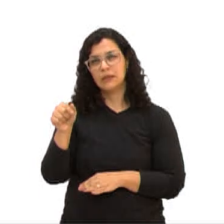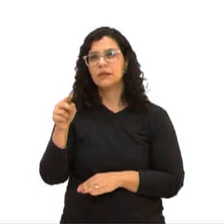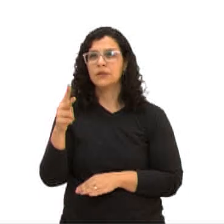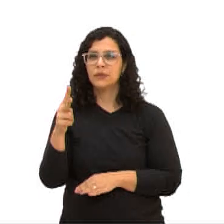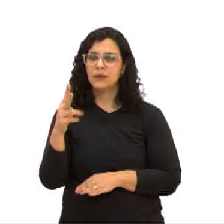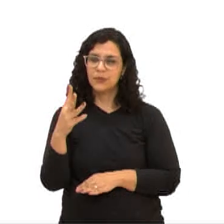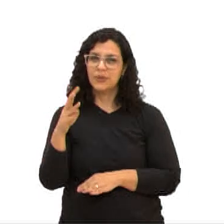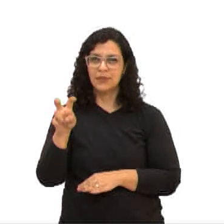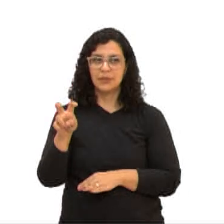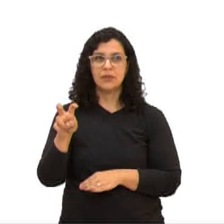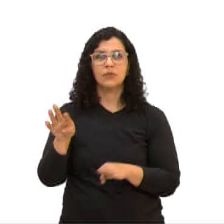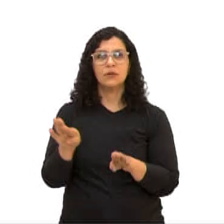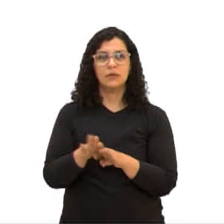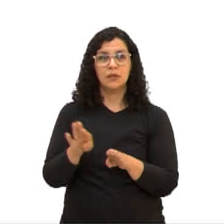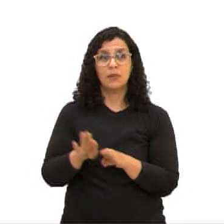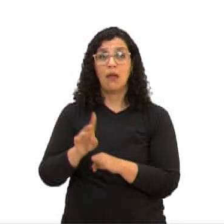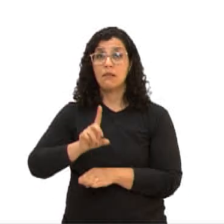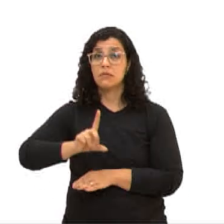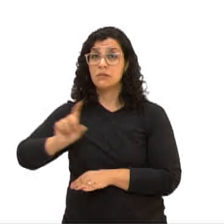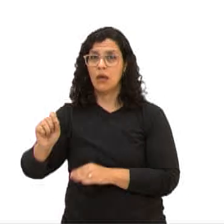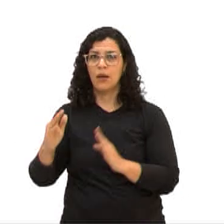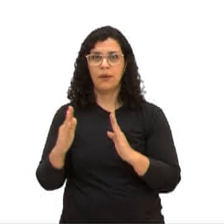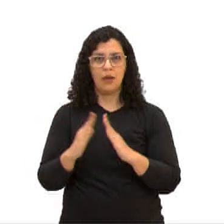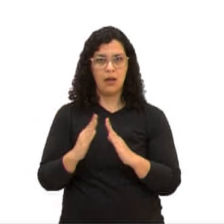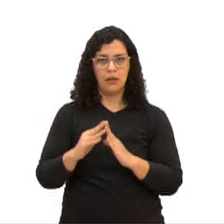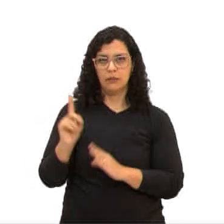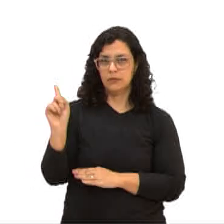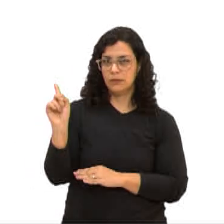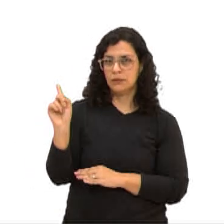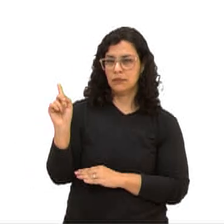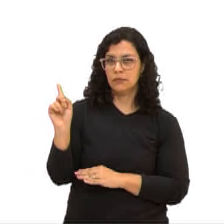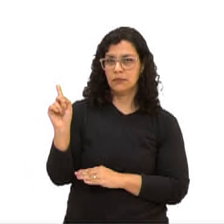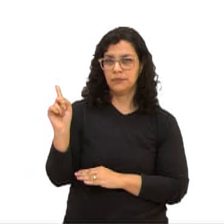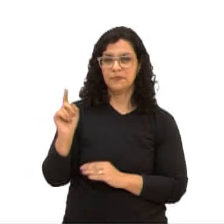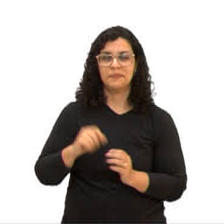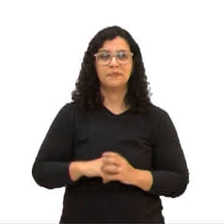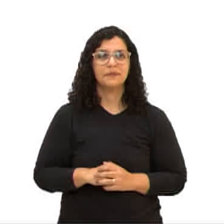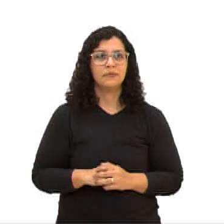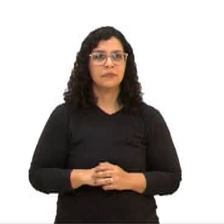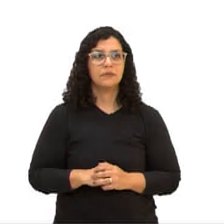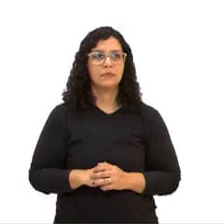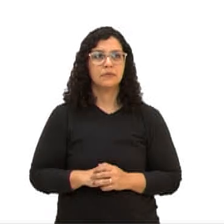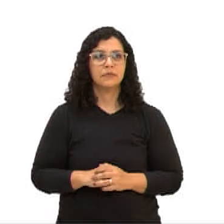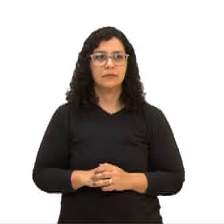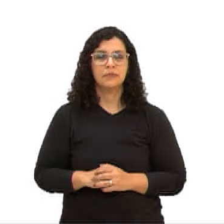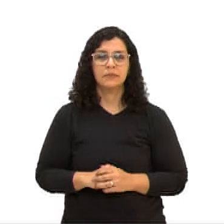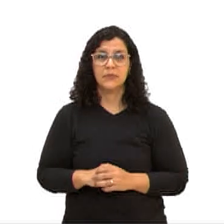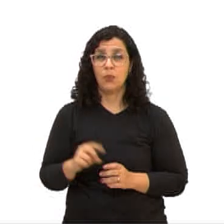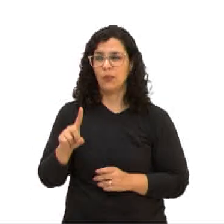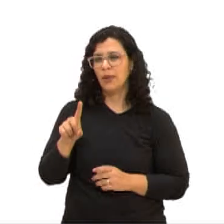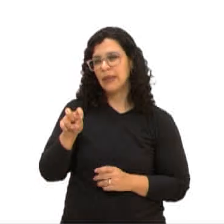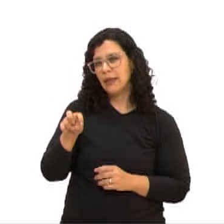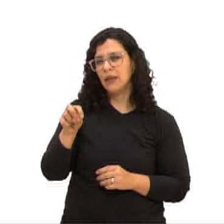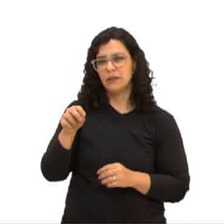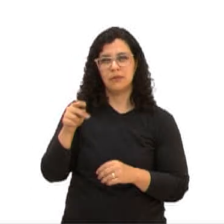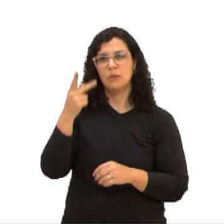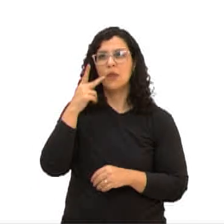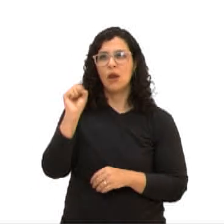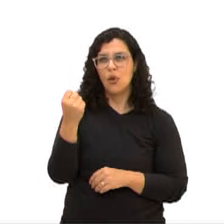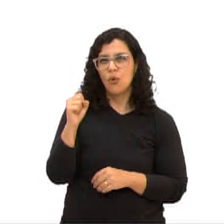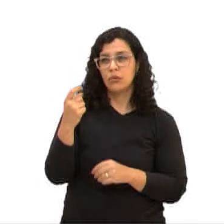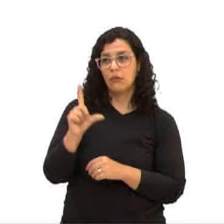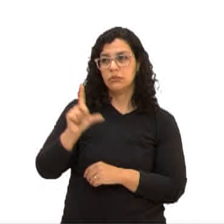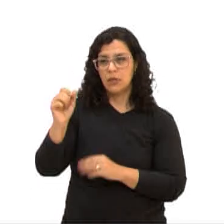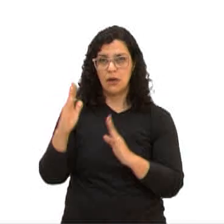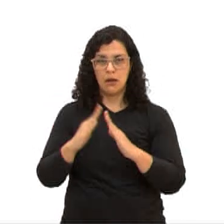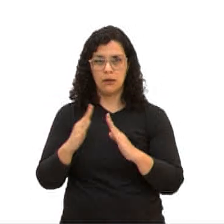quarto salgo de mi casa. Então, ela acorda às 7, se veste e às 15 para as 8, né? Ela sai de